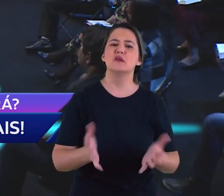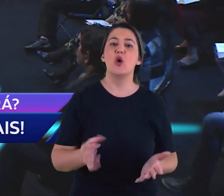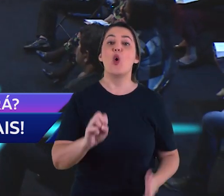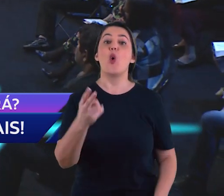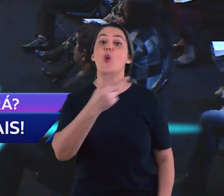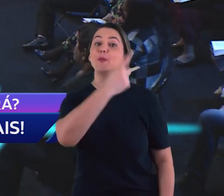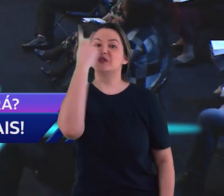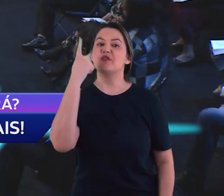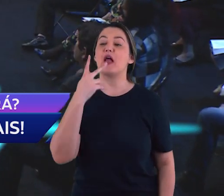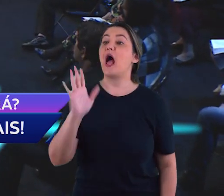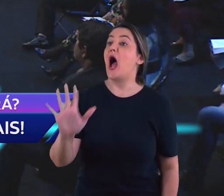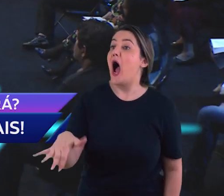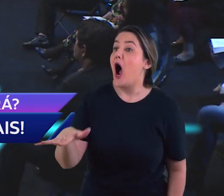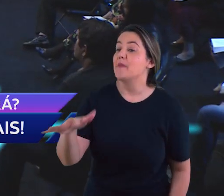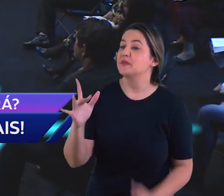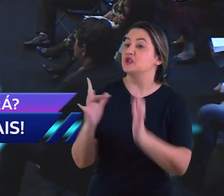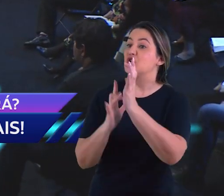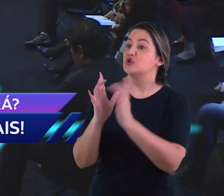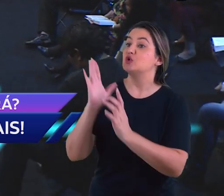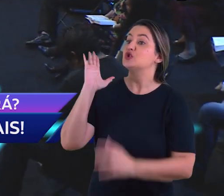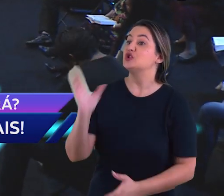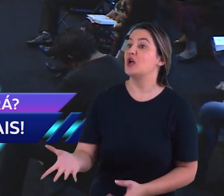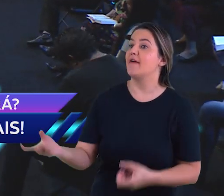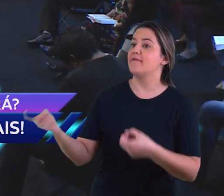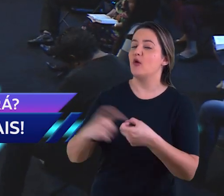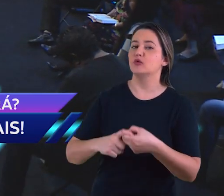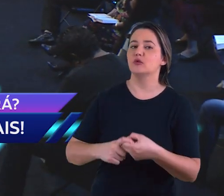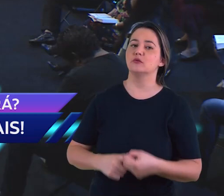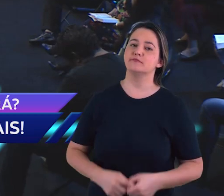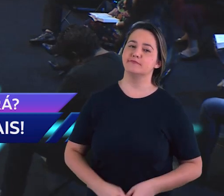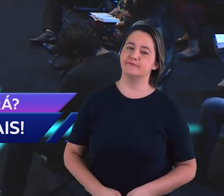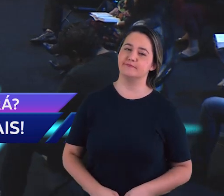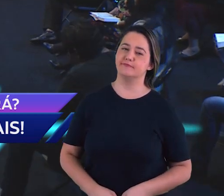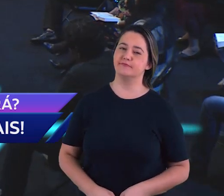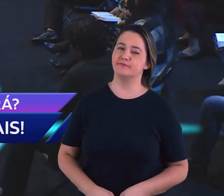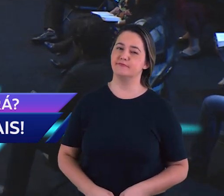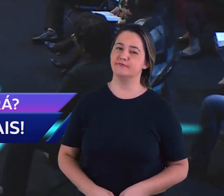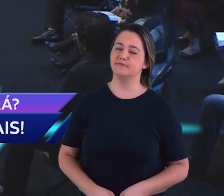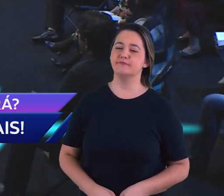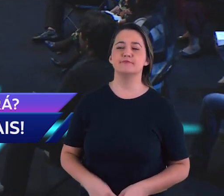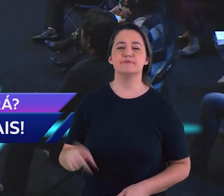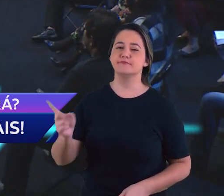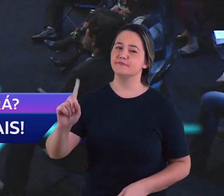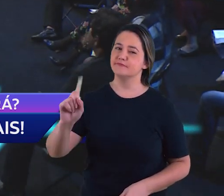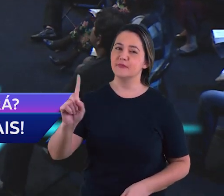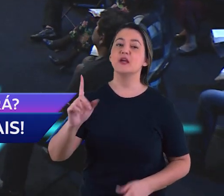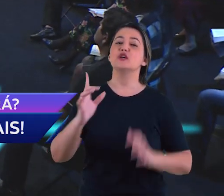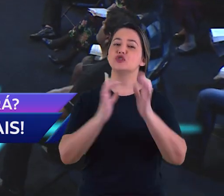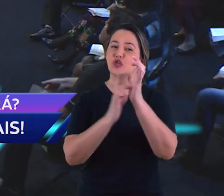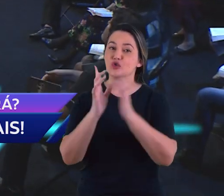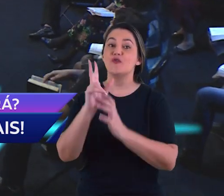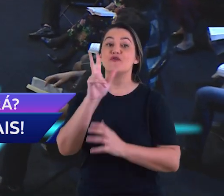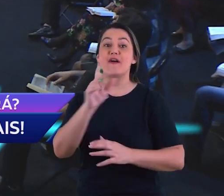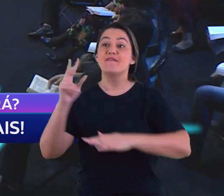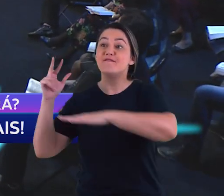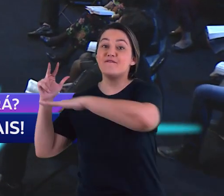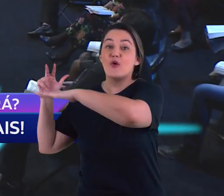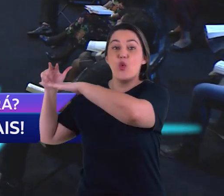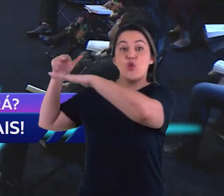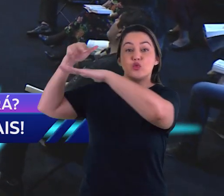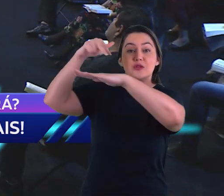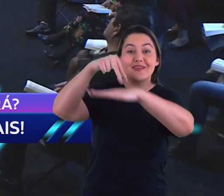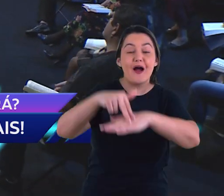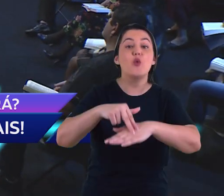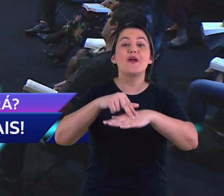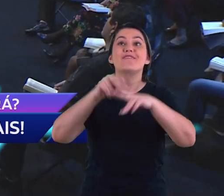retornou a esse mundo. Não, não é verdade, porque ele voltará de maneira visível, como ele subiu, e corporal, como